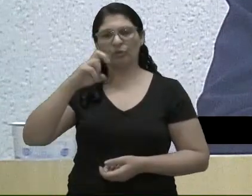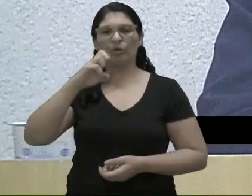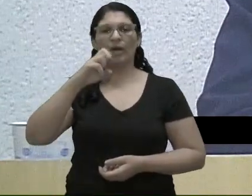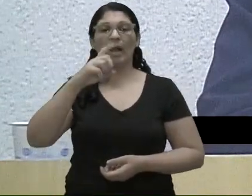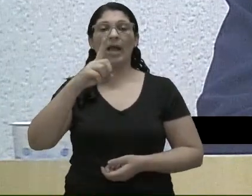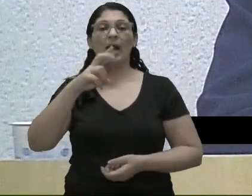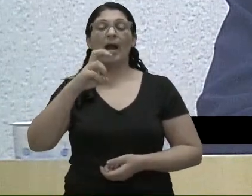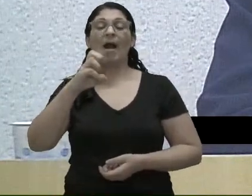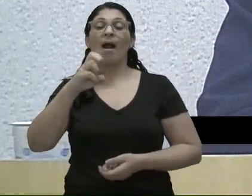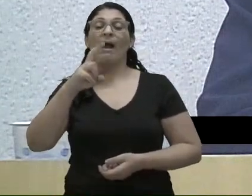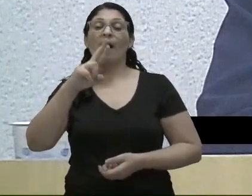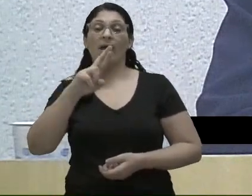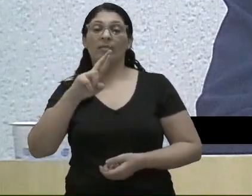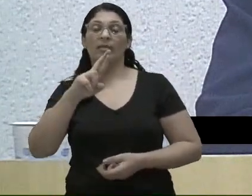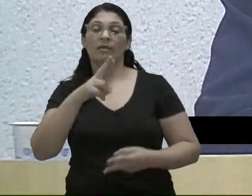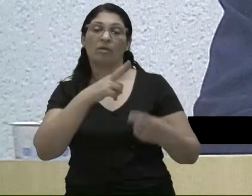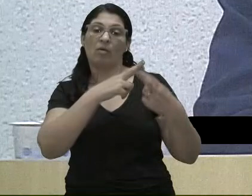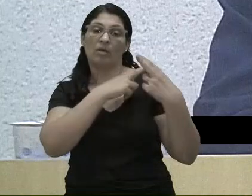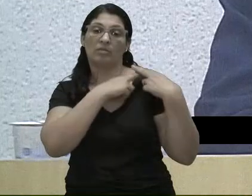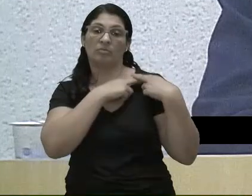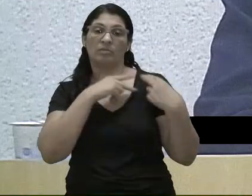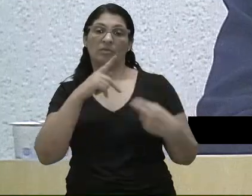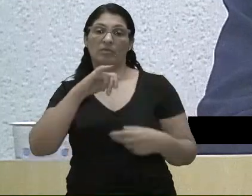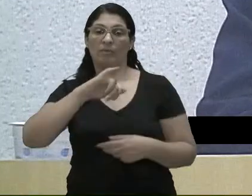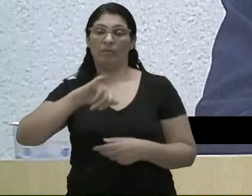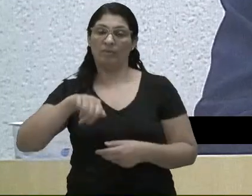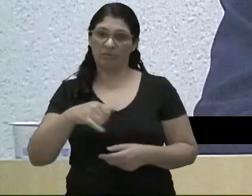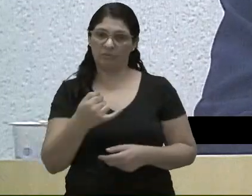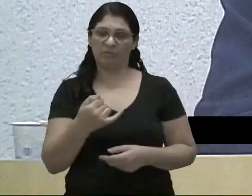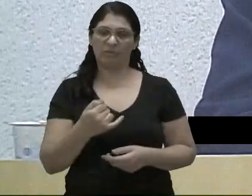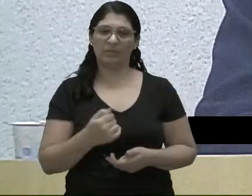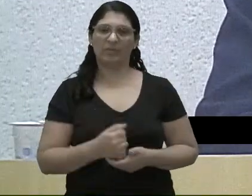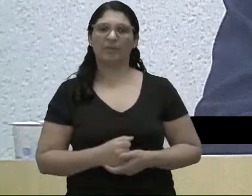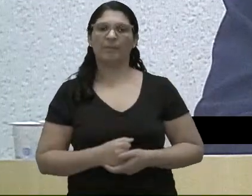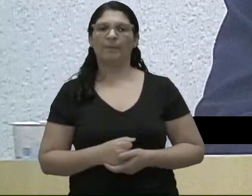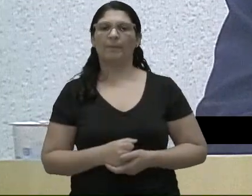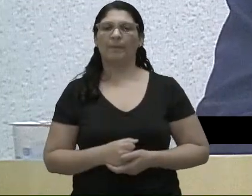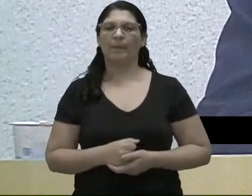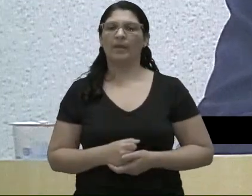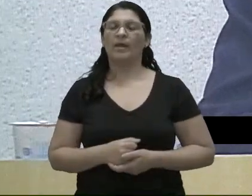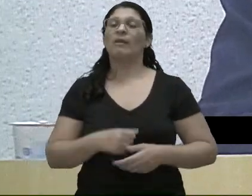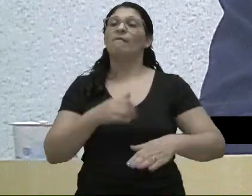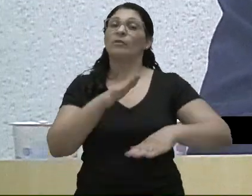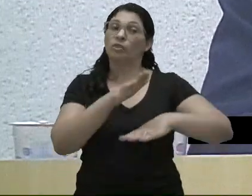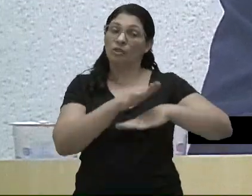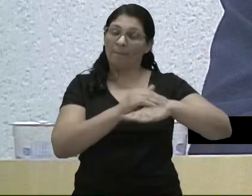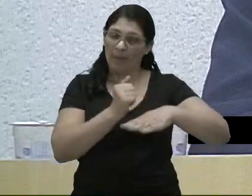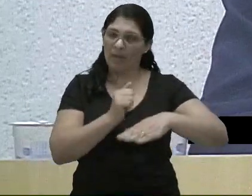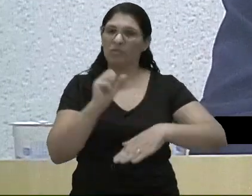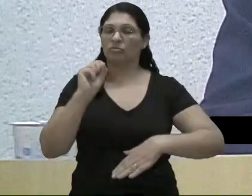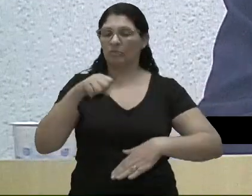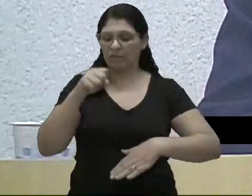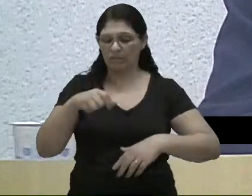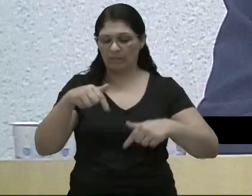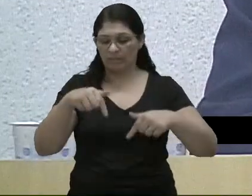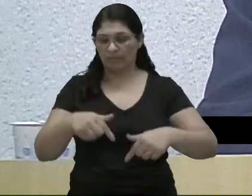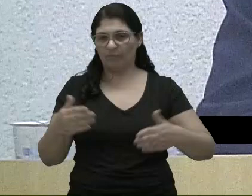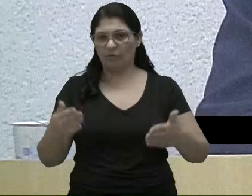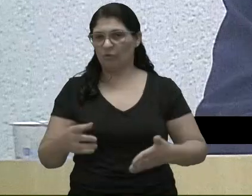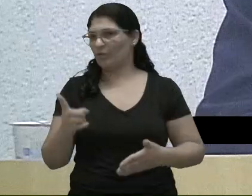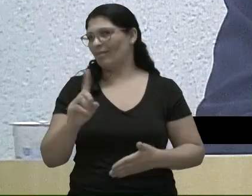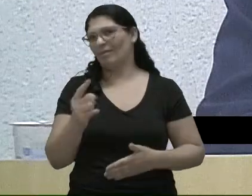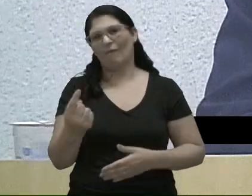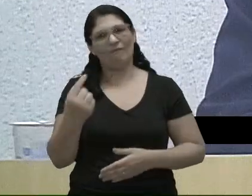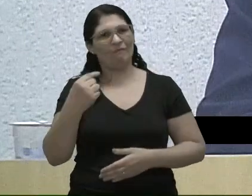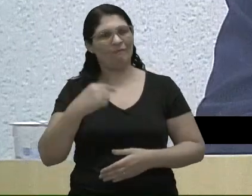Idec Pontes Munifica, ele foi intimado por essa comissão, não compareceu